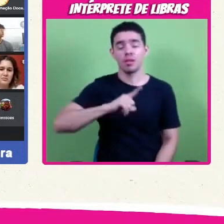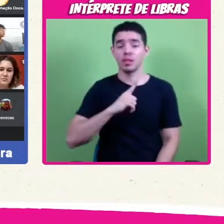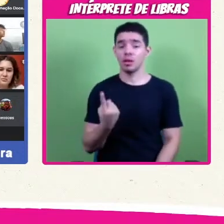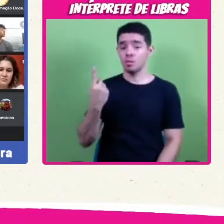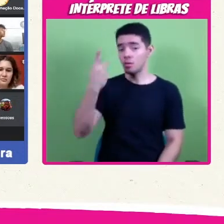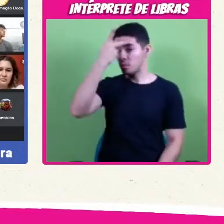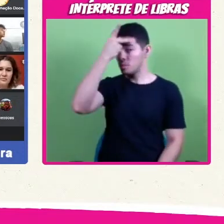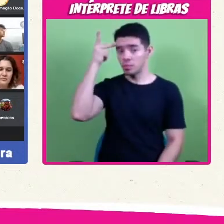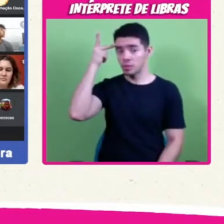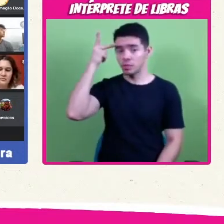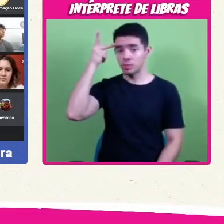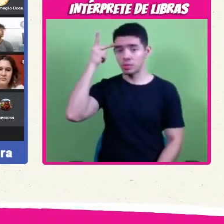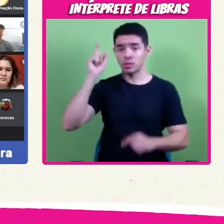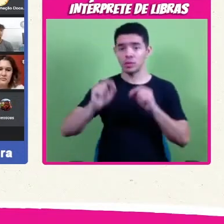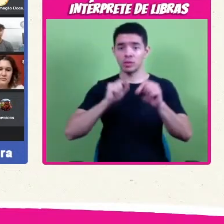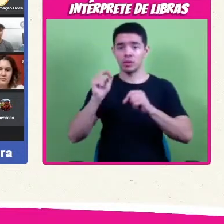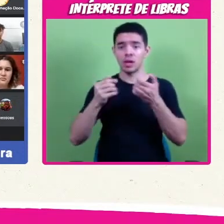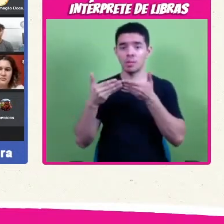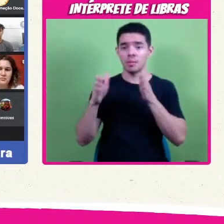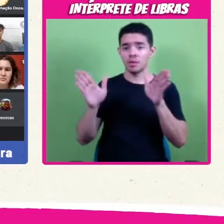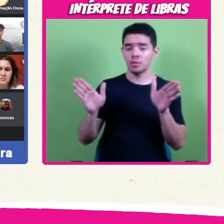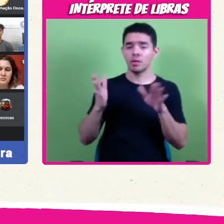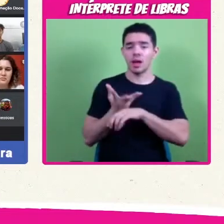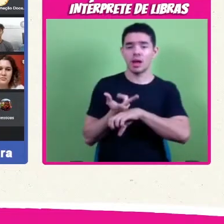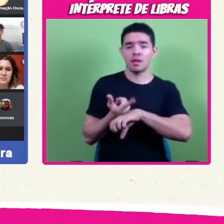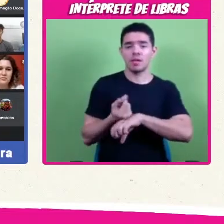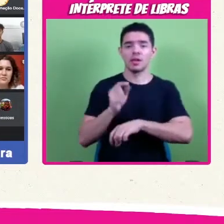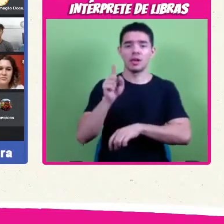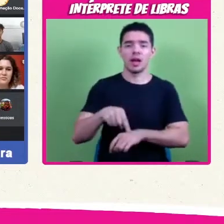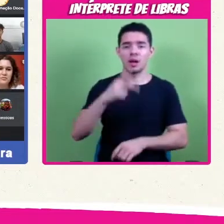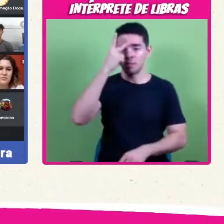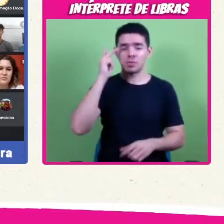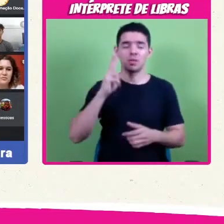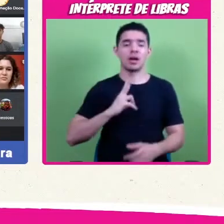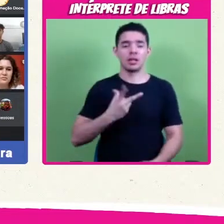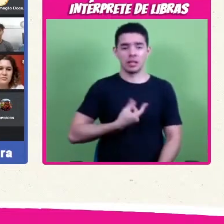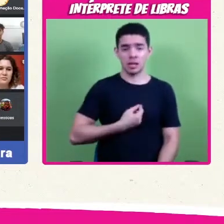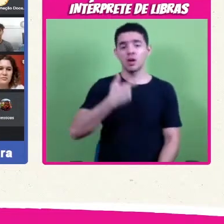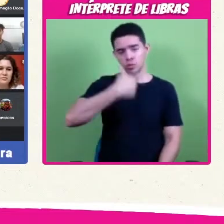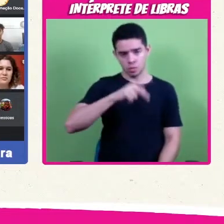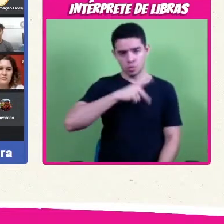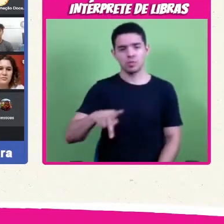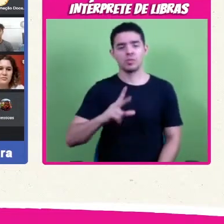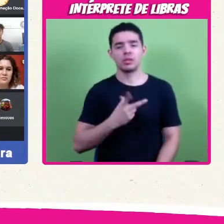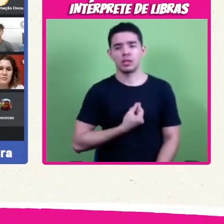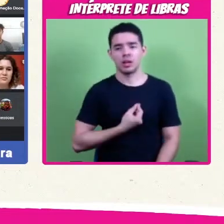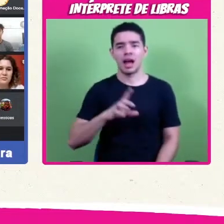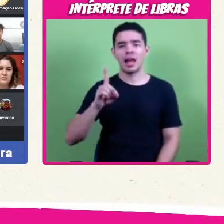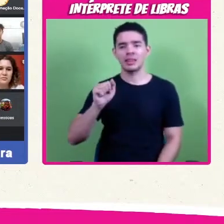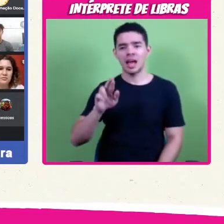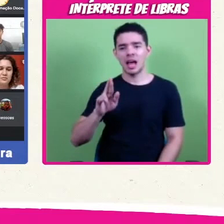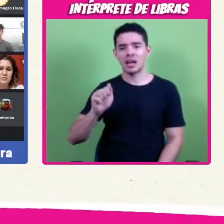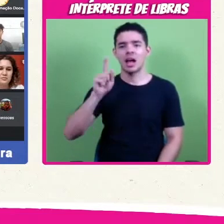está fazendo a abertura do nosso evento aqui, que é uma pessoa trans. Eu sou uma professora trans. A Dari é uma